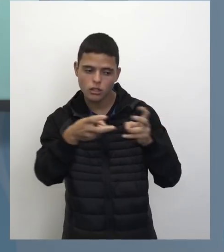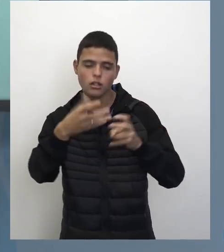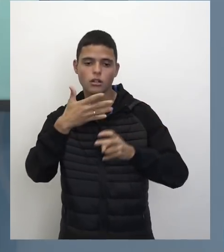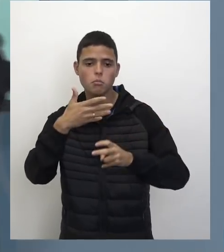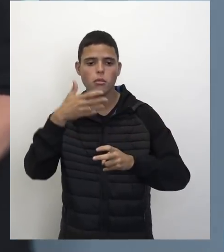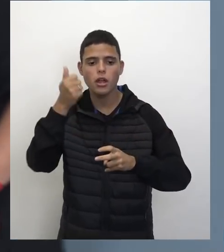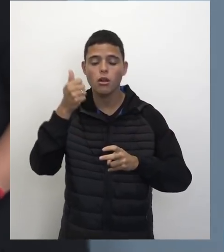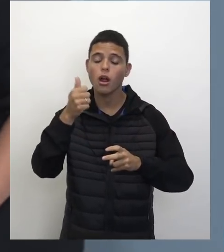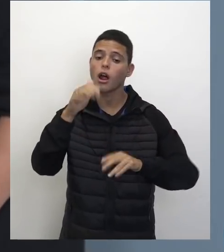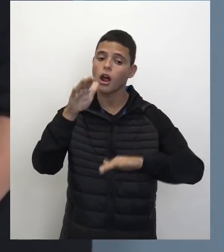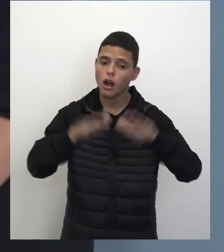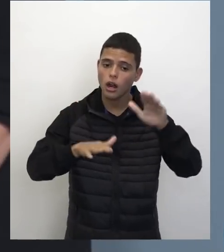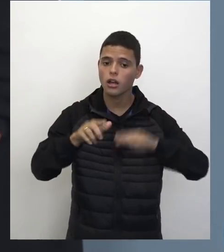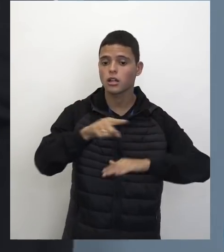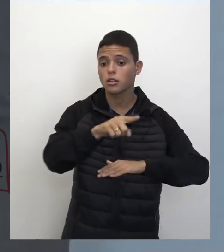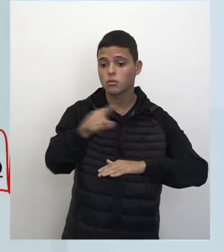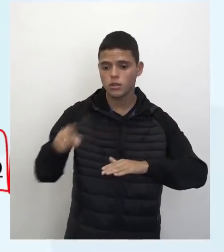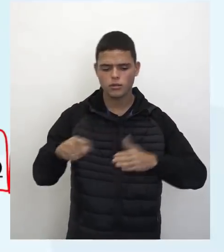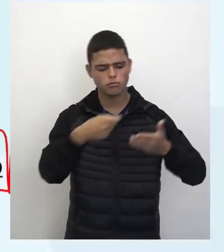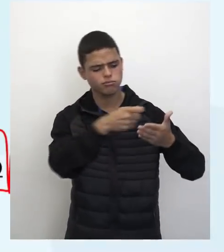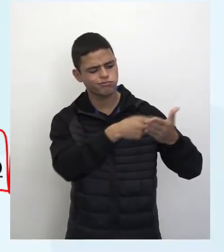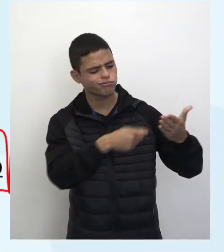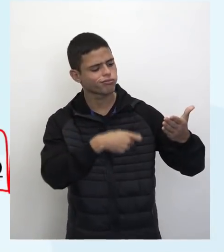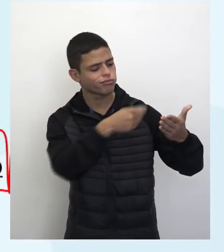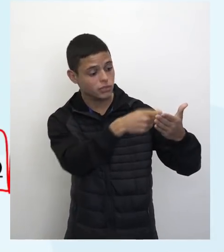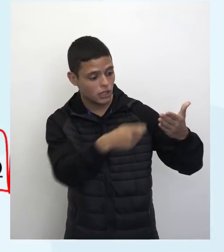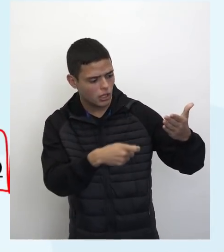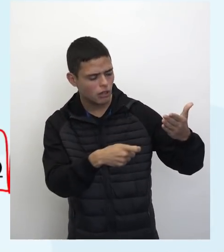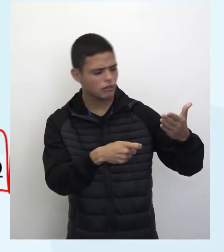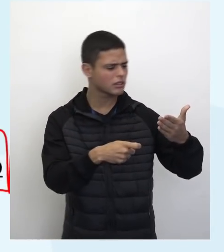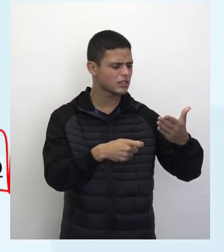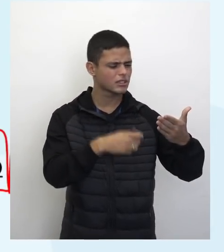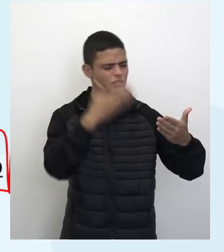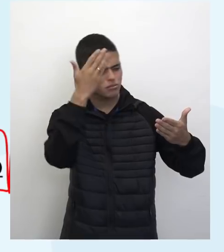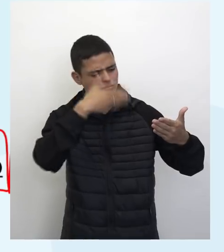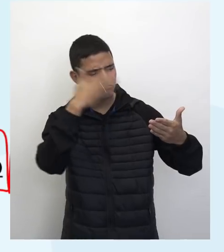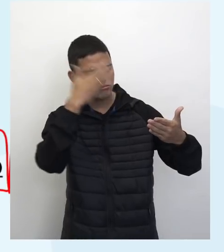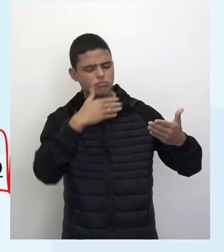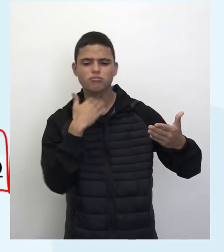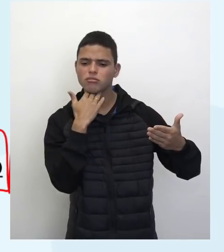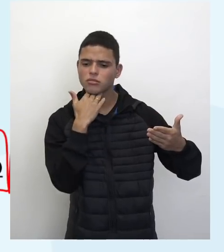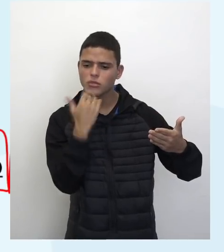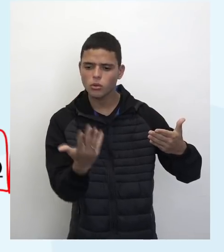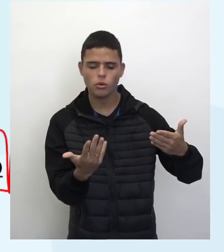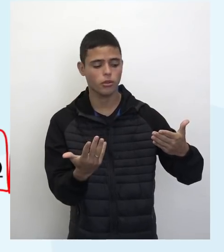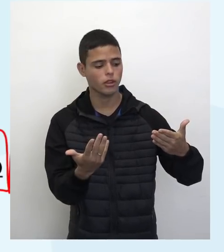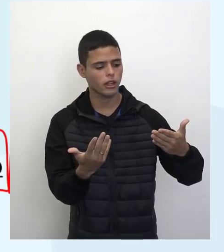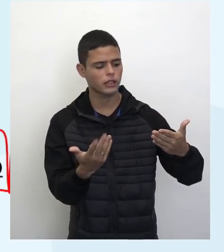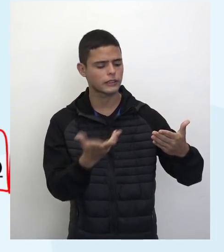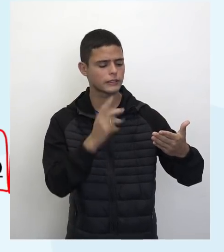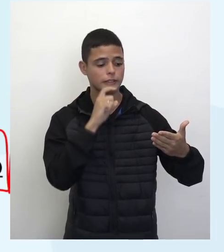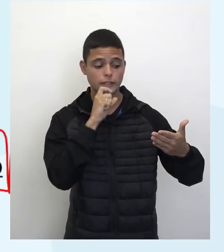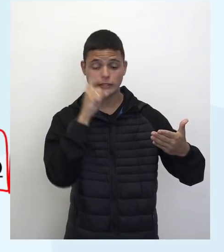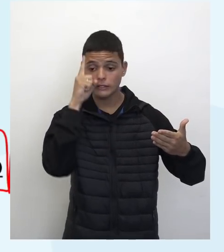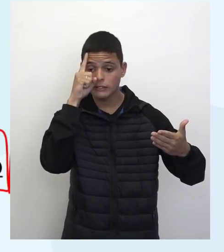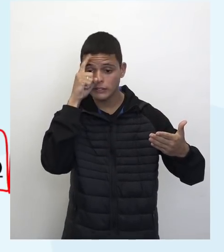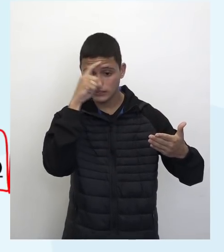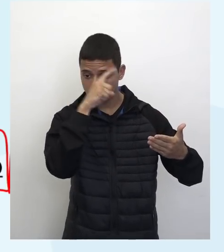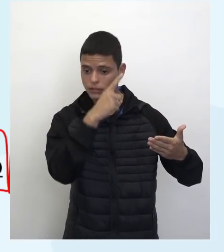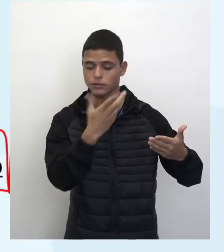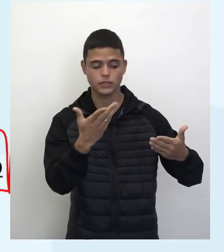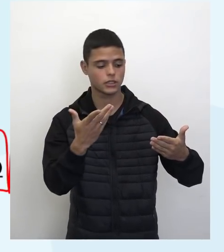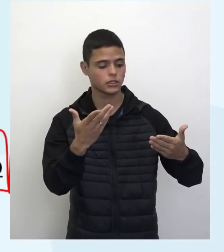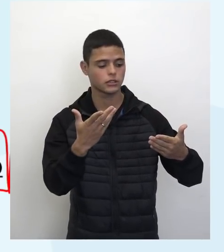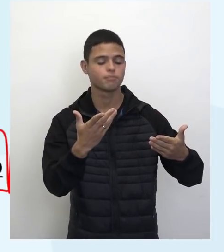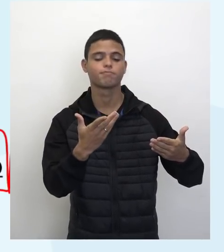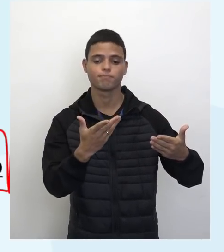ficar riscando, igual eu fiz aqui, não ajuda, só atrapalha. Que você vai ver um monte de risco e falar, meu Deus do céu. Que loucura é essa?